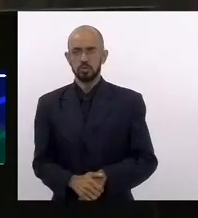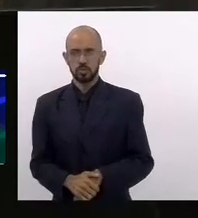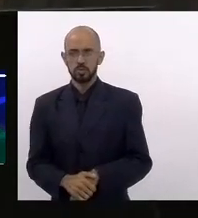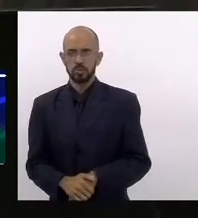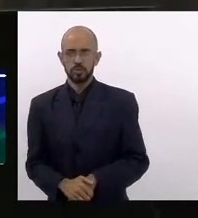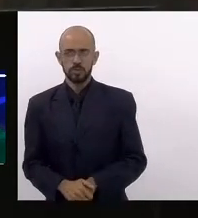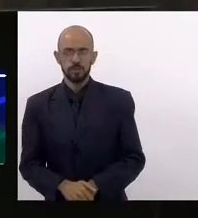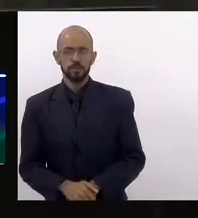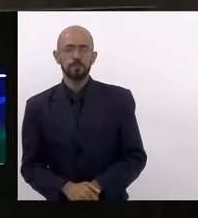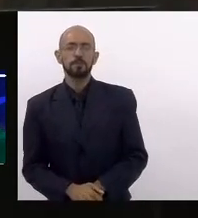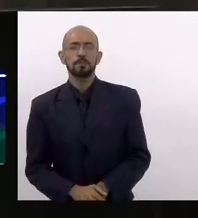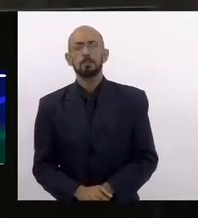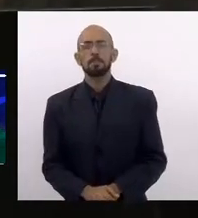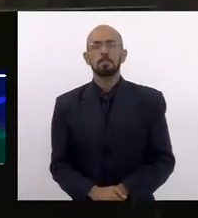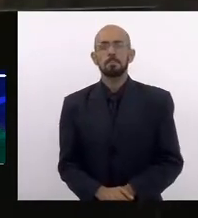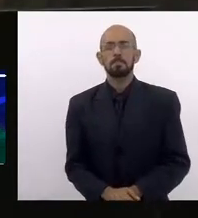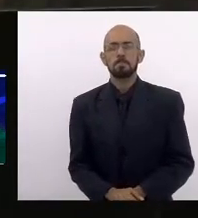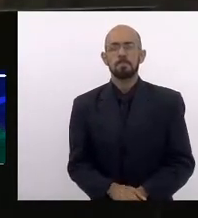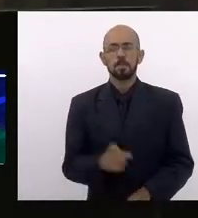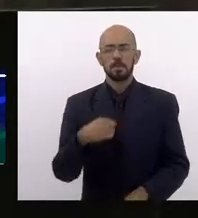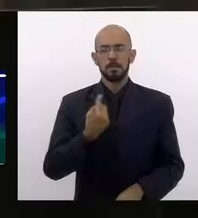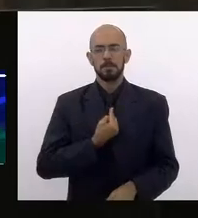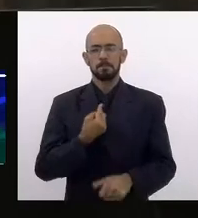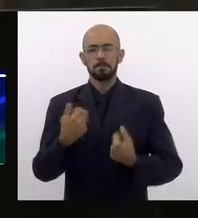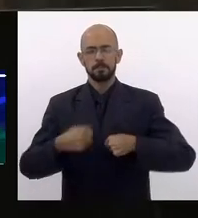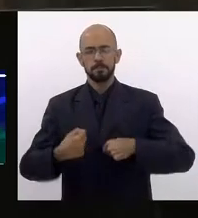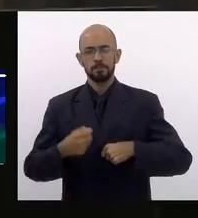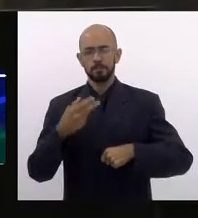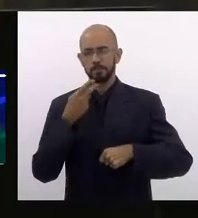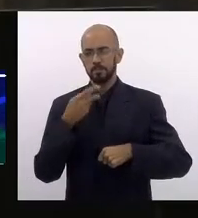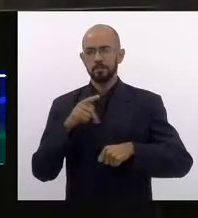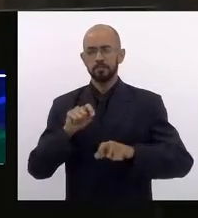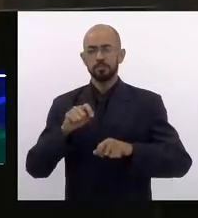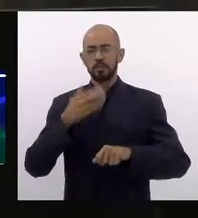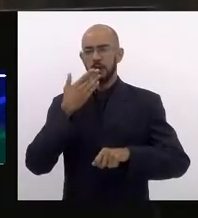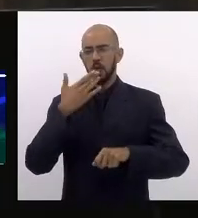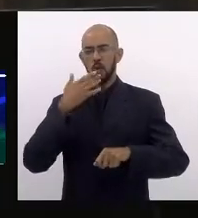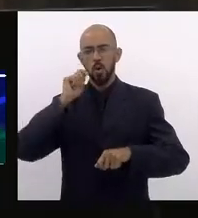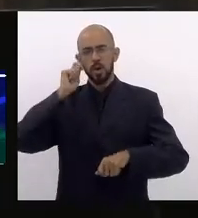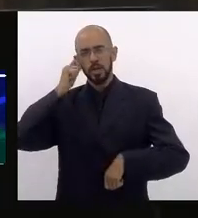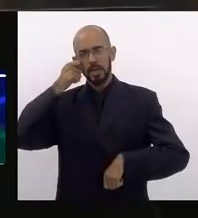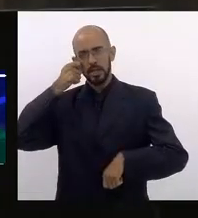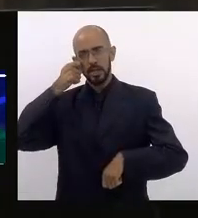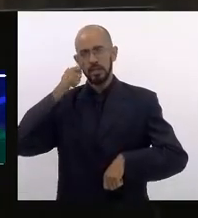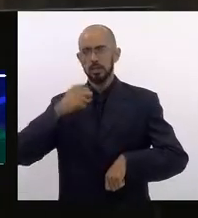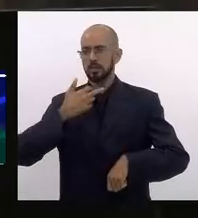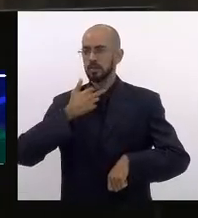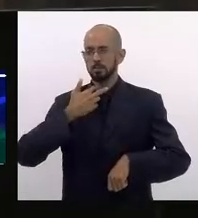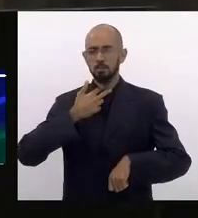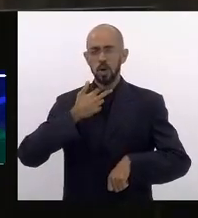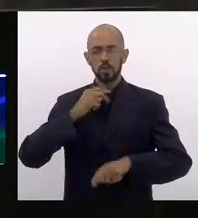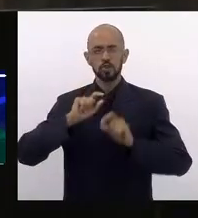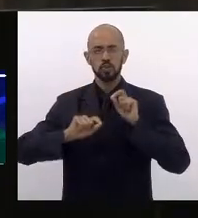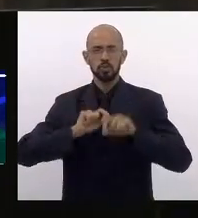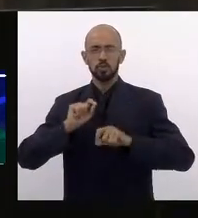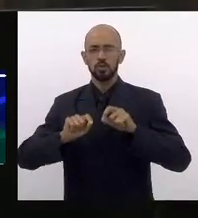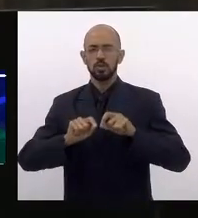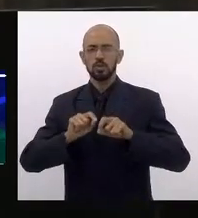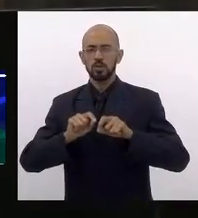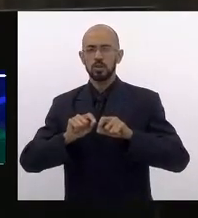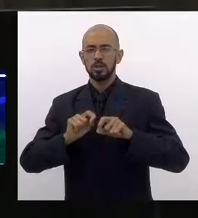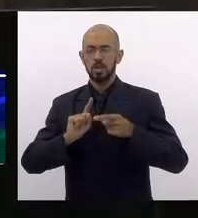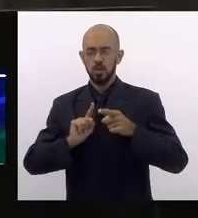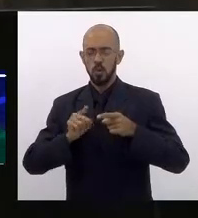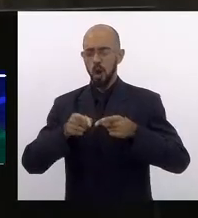na favela e na periferia. A gente precisa dizer que a cor negra, ela não pode ser a cor